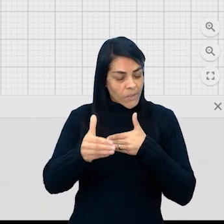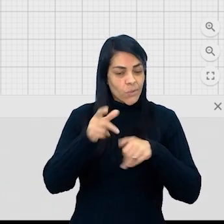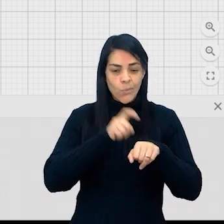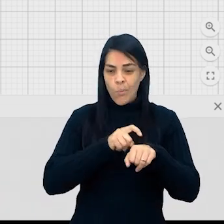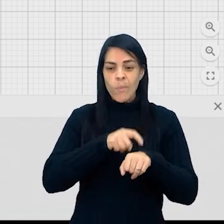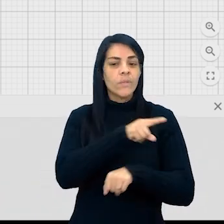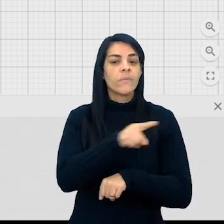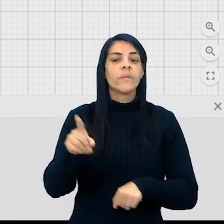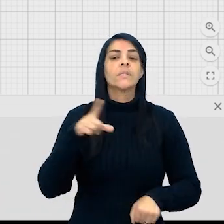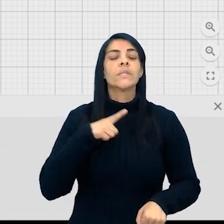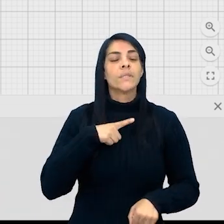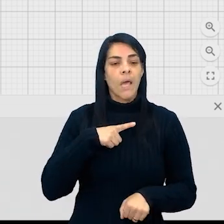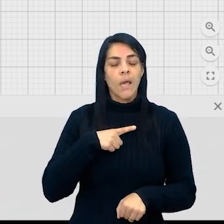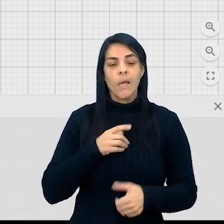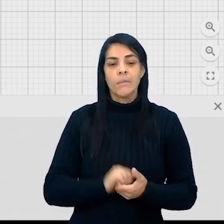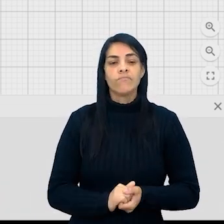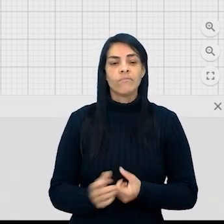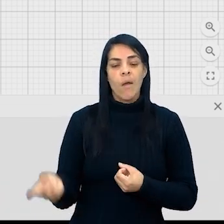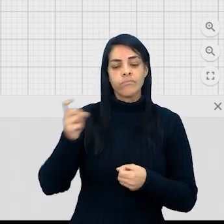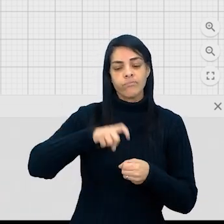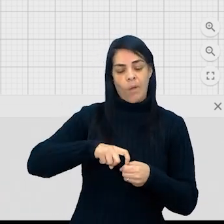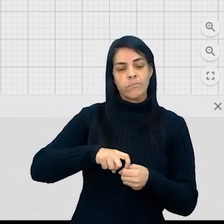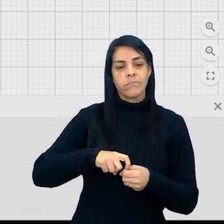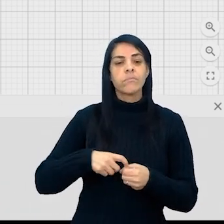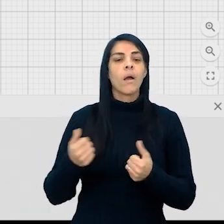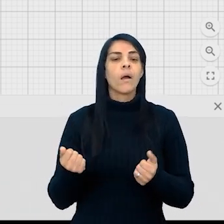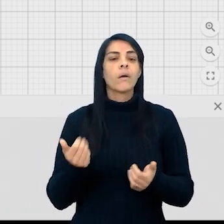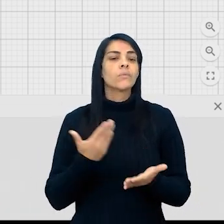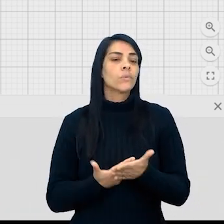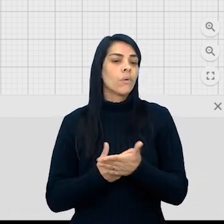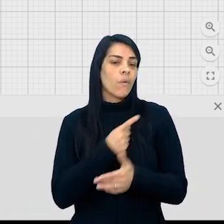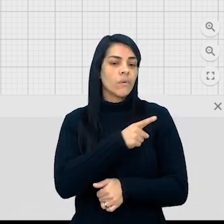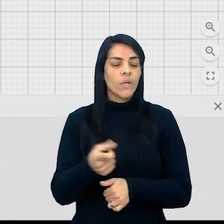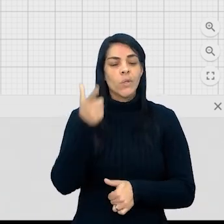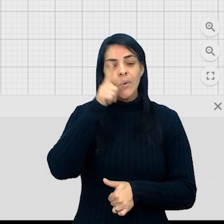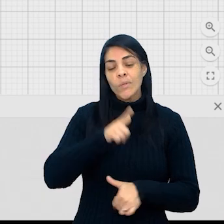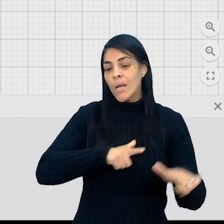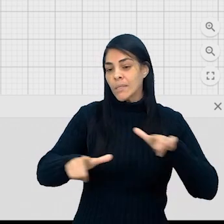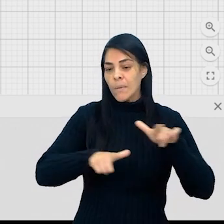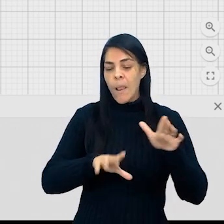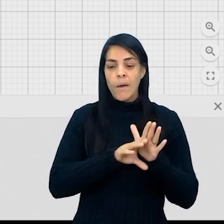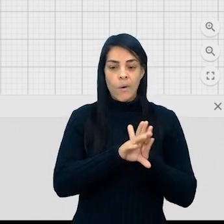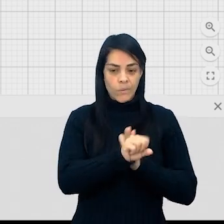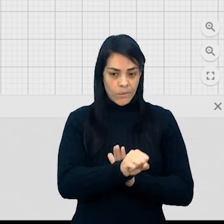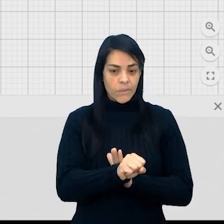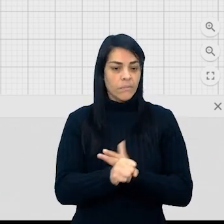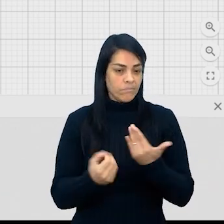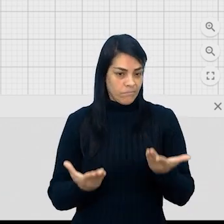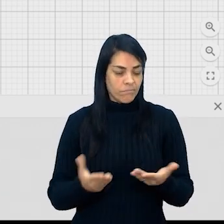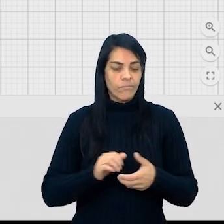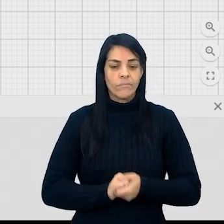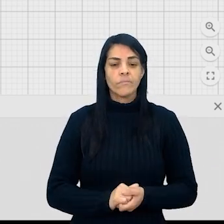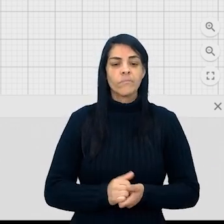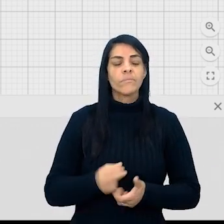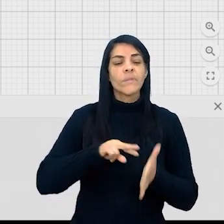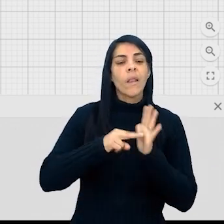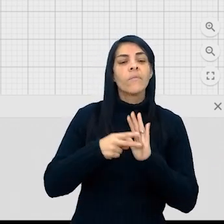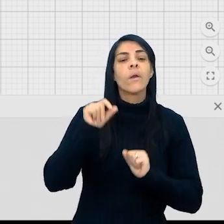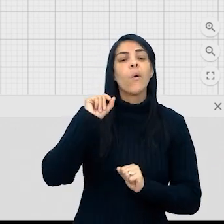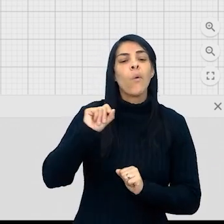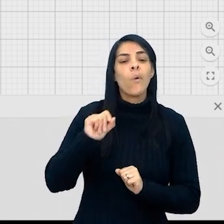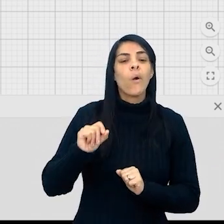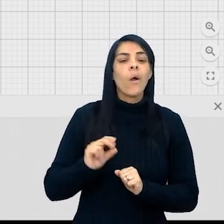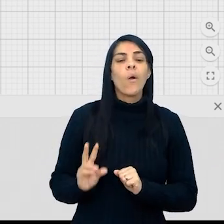que você tenha o retorno dos estudantes, você já pode trabalhar com o conceito de módulo, ou seja, o